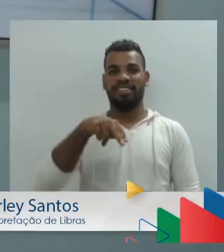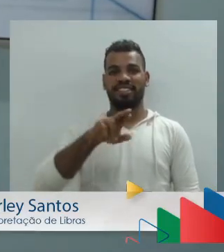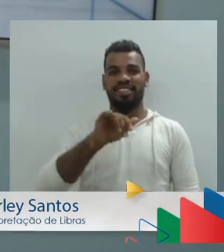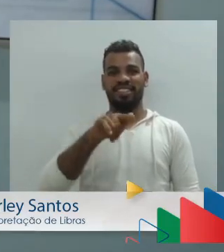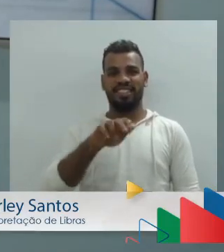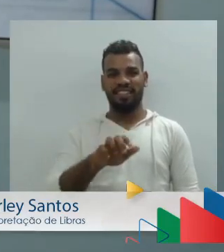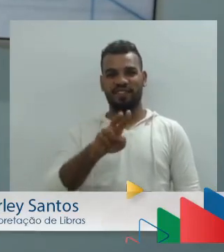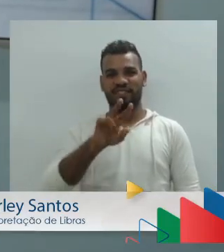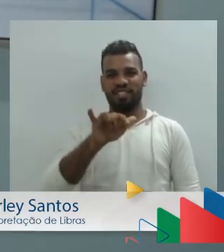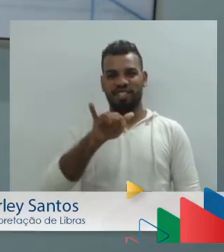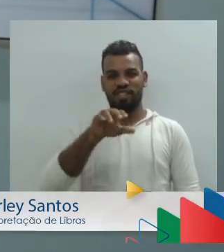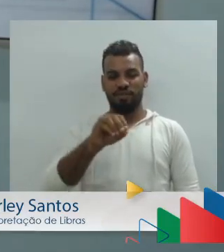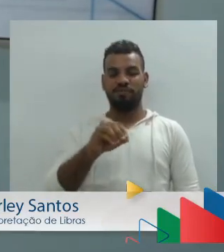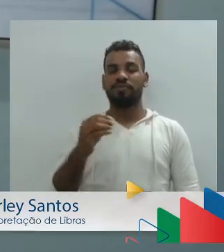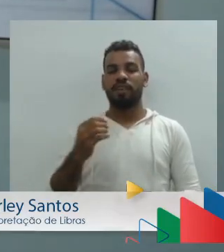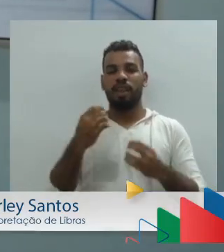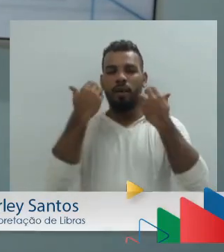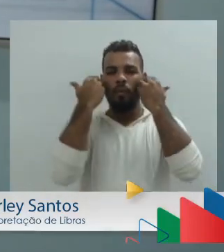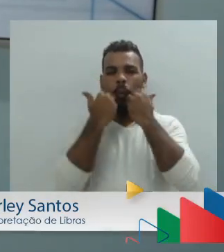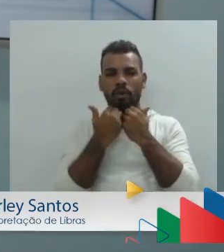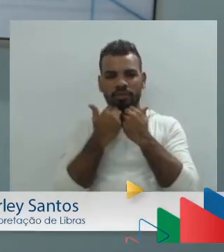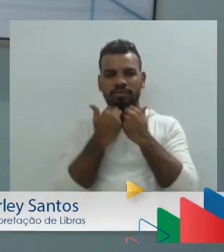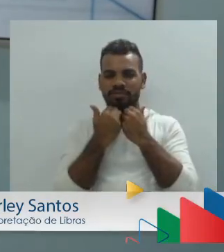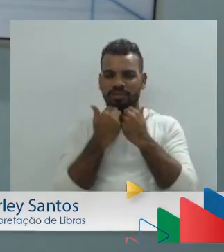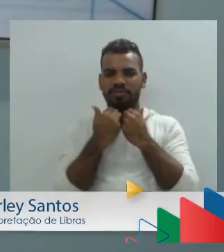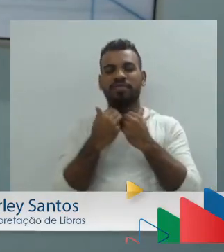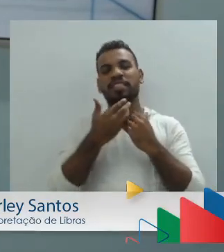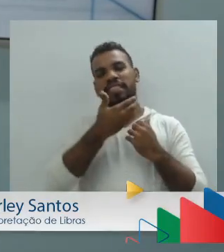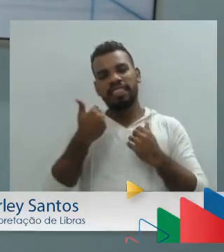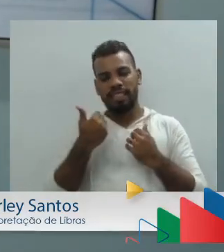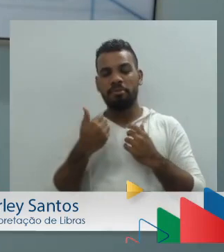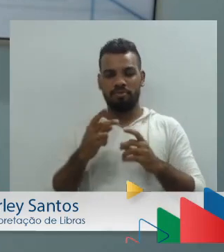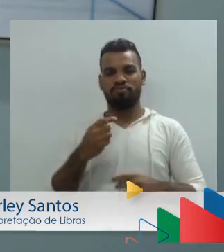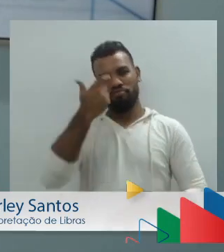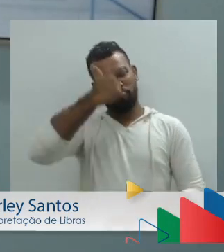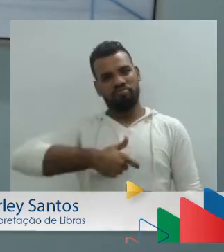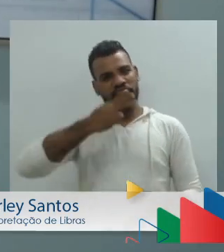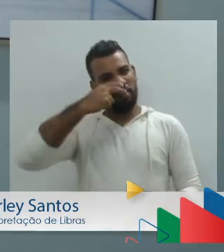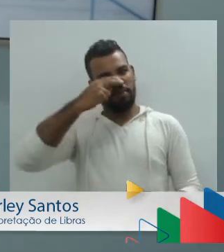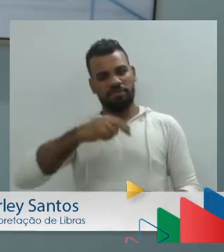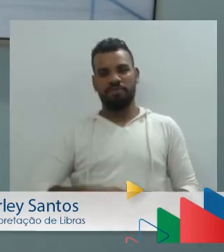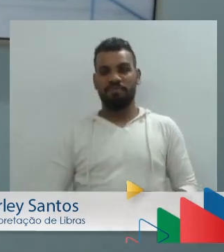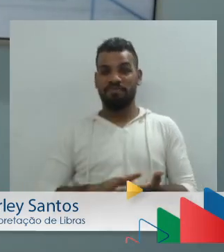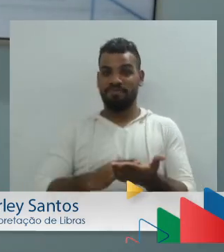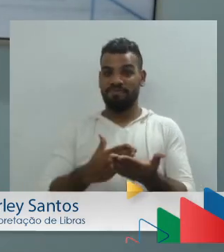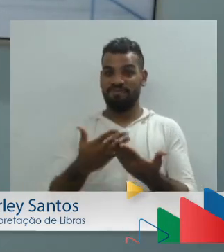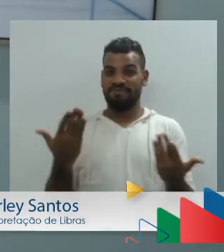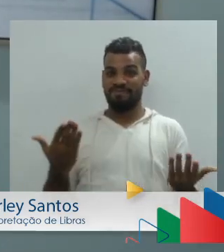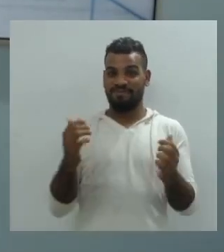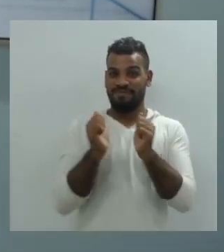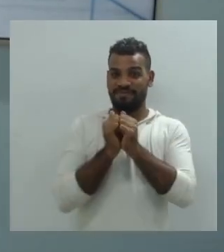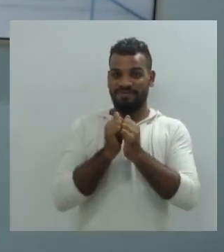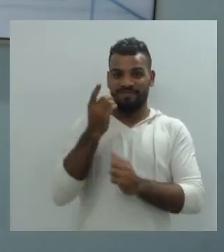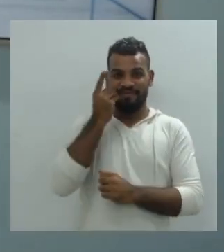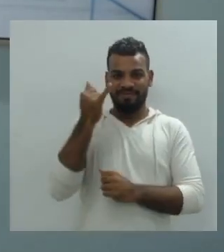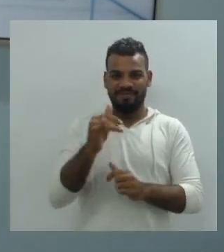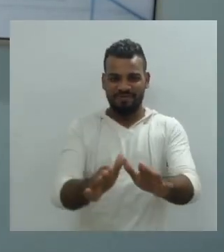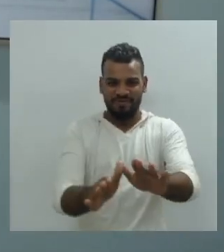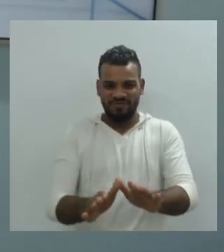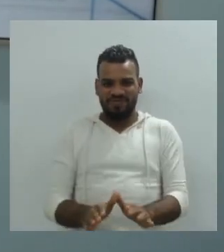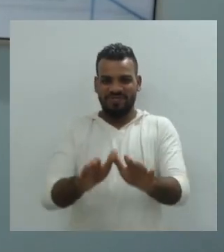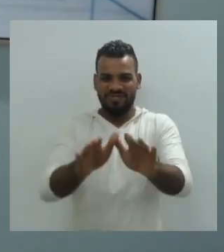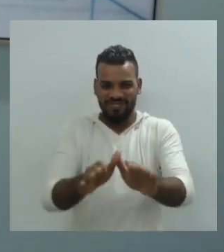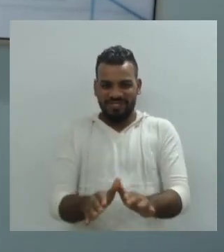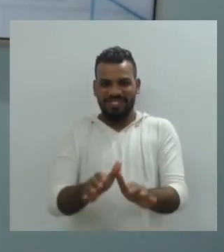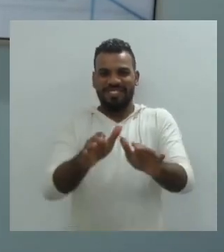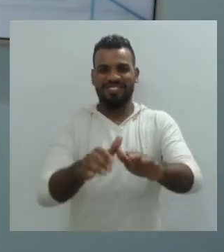clean. Tirei a barba, mas sou eu mesmo ainda. E me acompanhando aqui na interpretação, nós temos Danley do